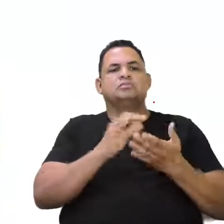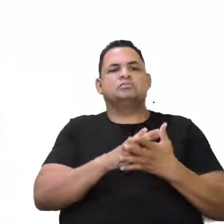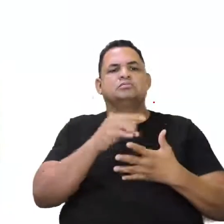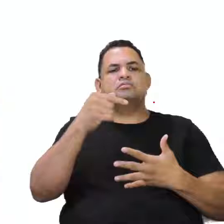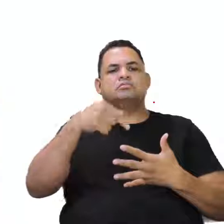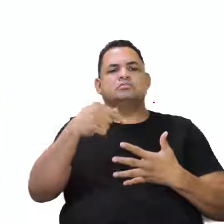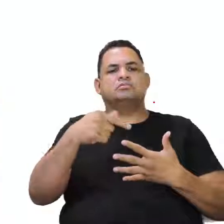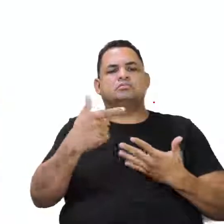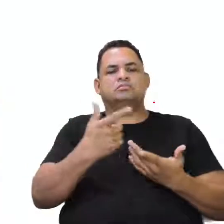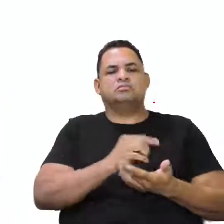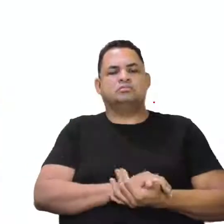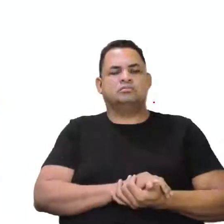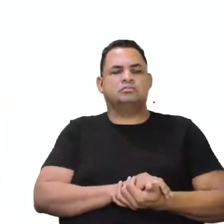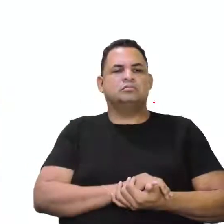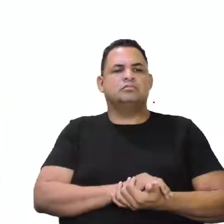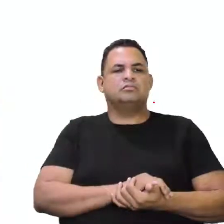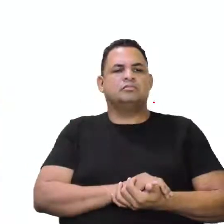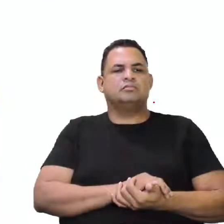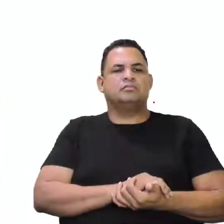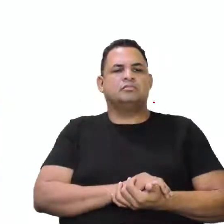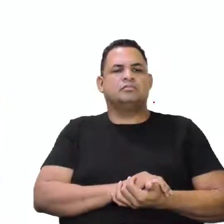quê? Presta atenção aqui.